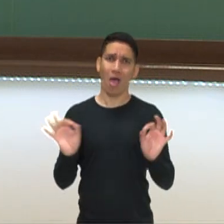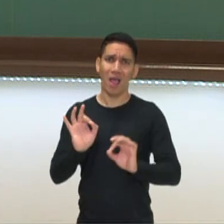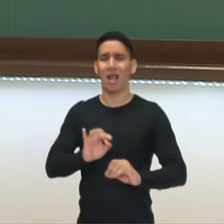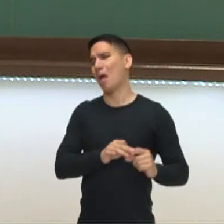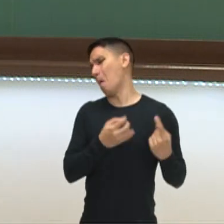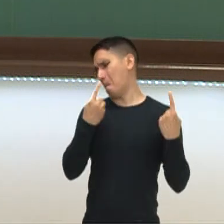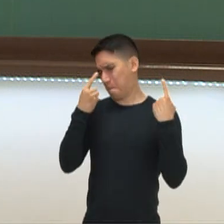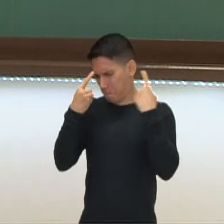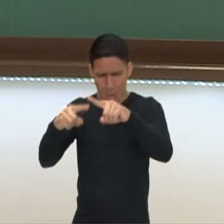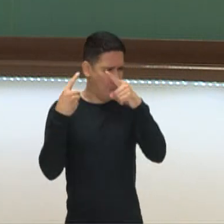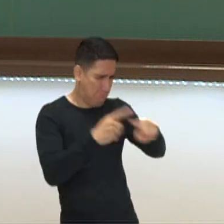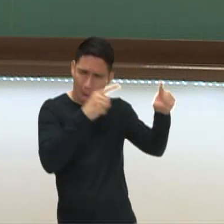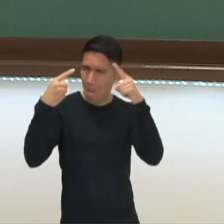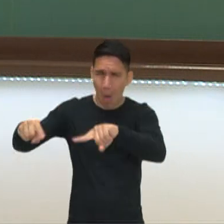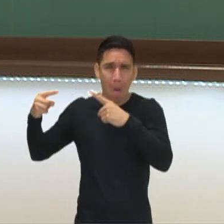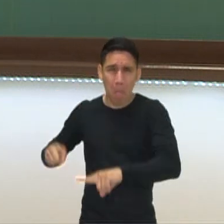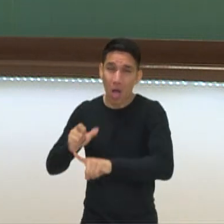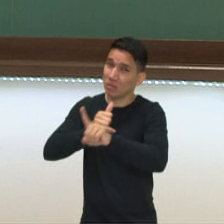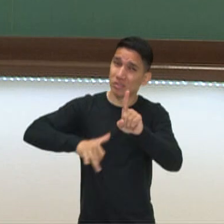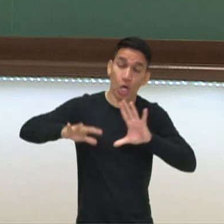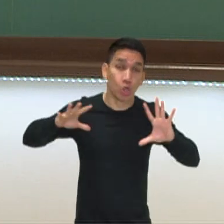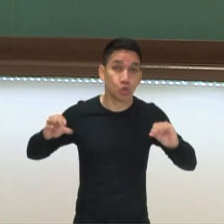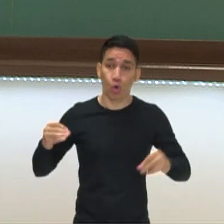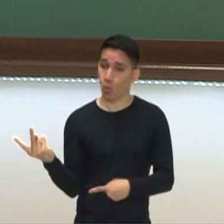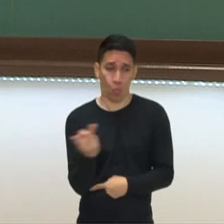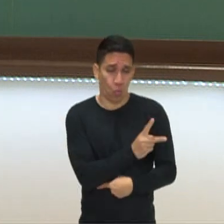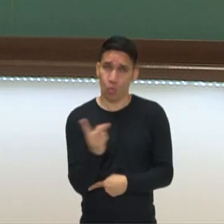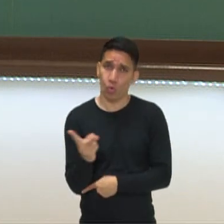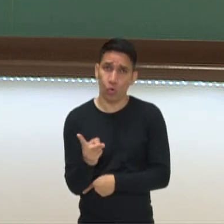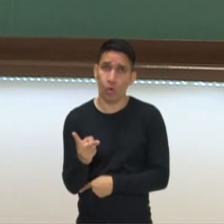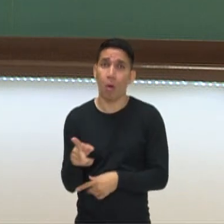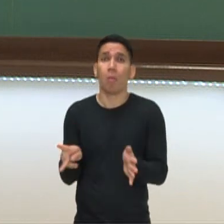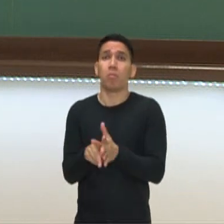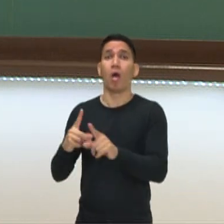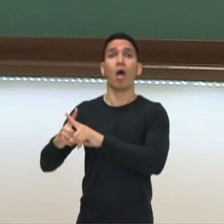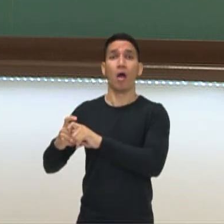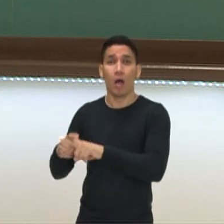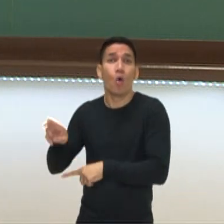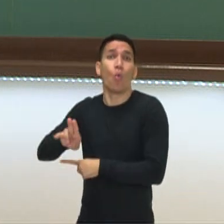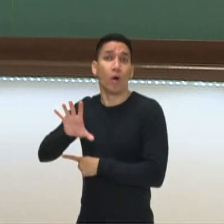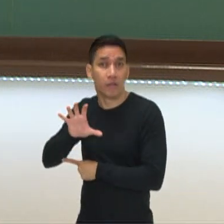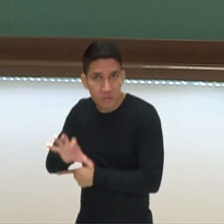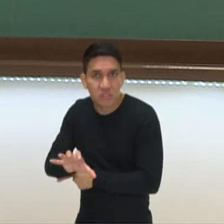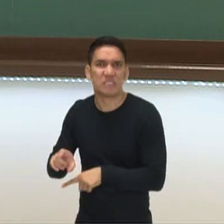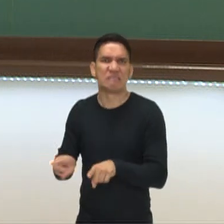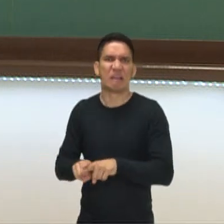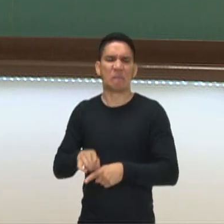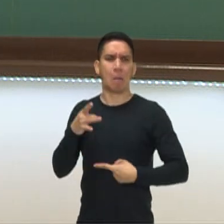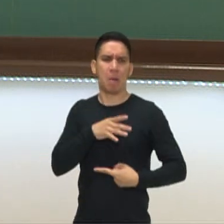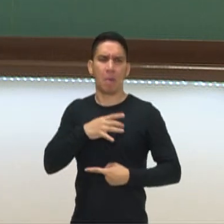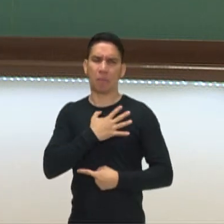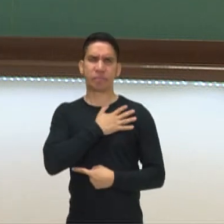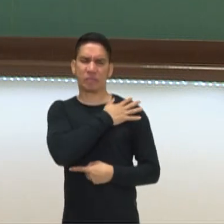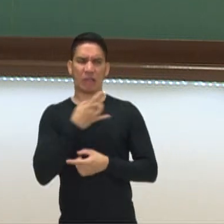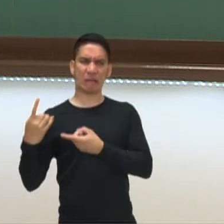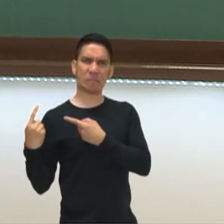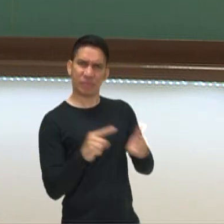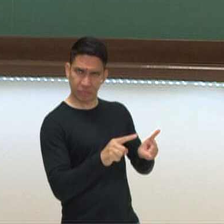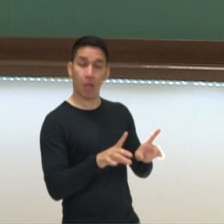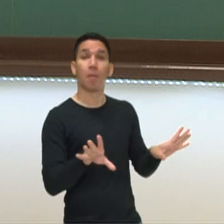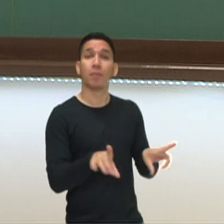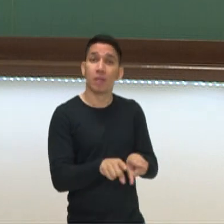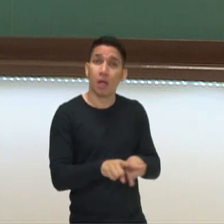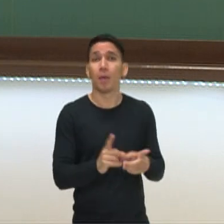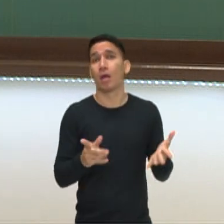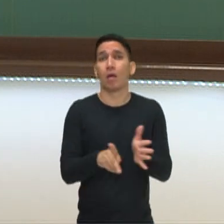civil por parte dos dois lados. Tá? Não só os nazistas se usaram aí de um certo terrorismo militar, como também os soviéticos